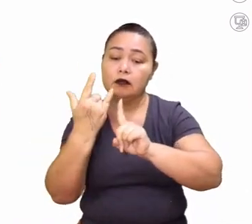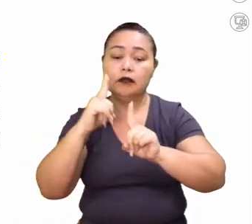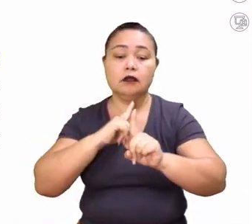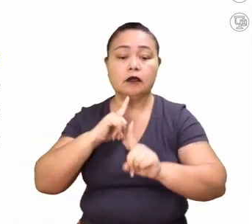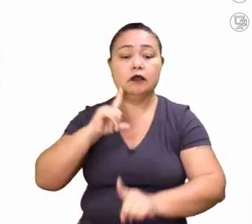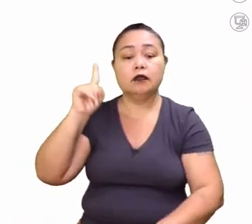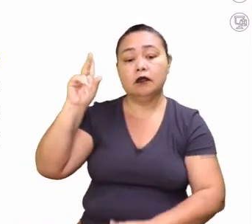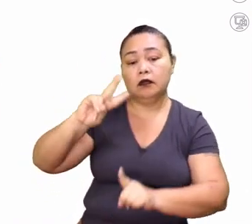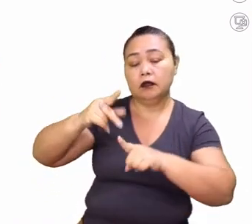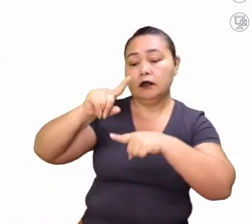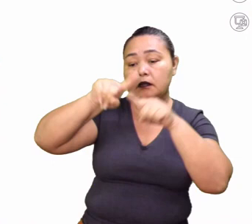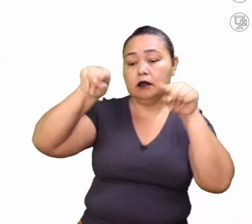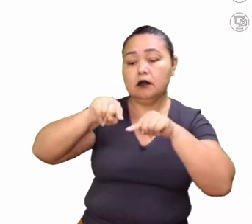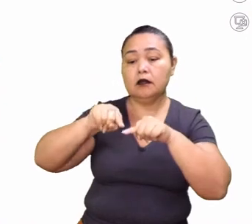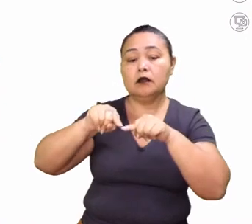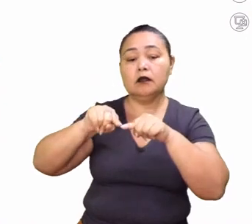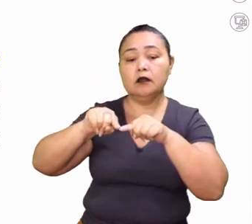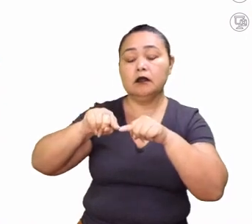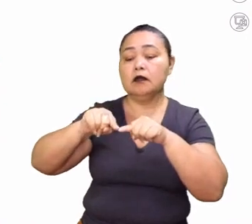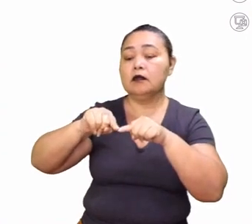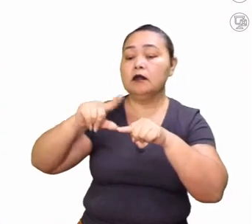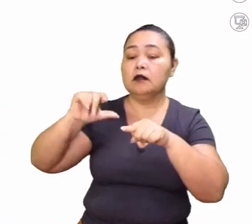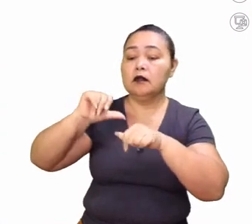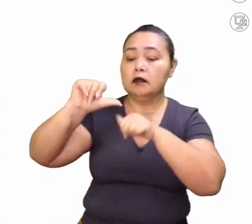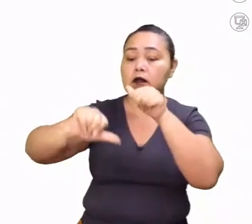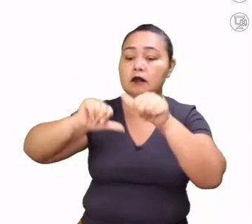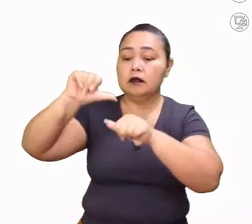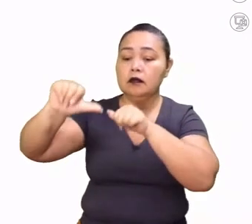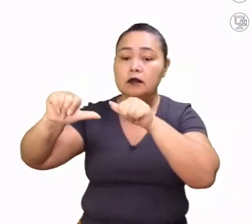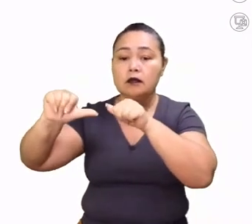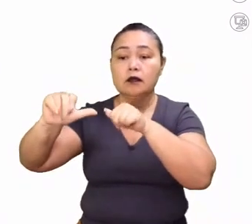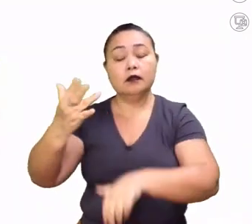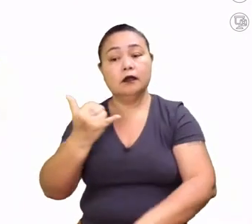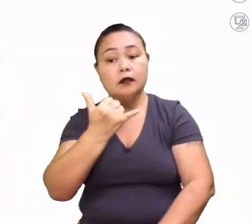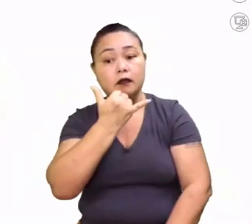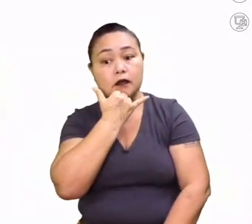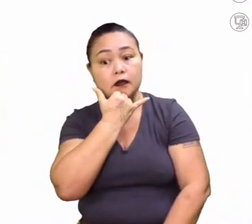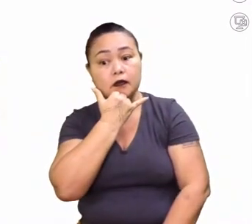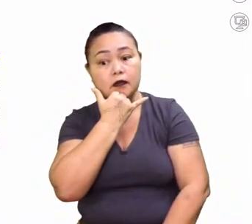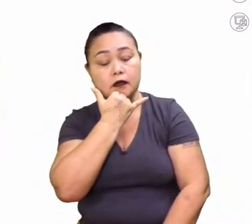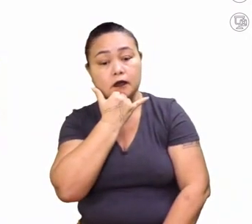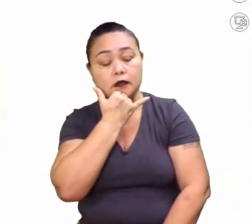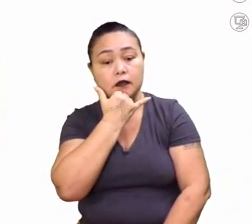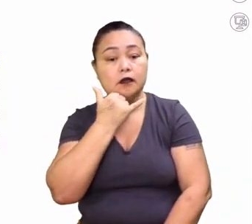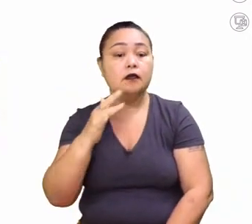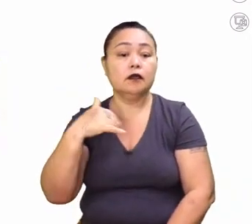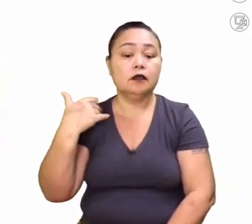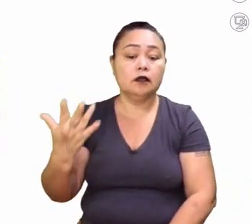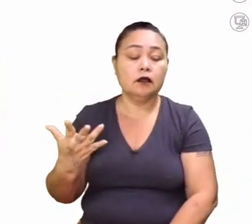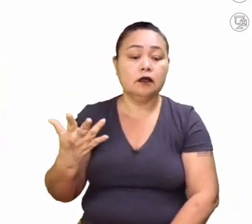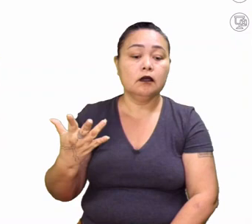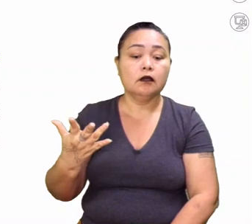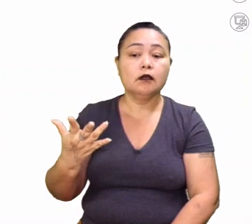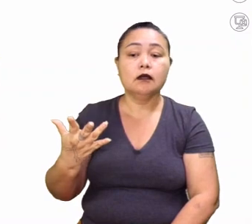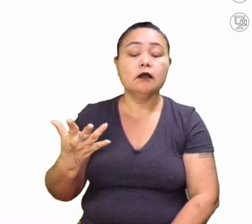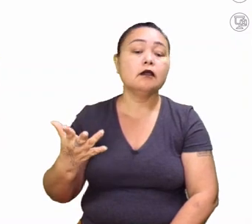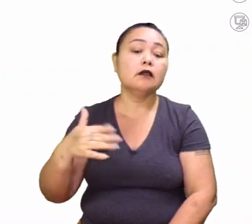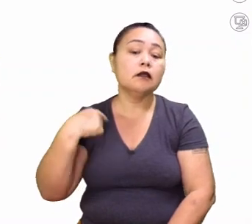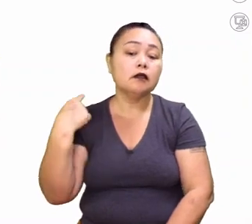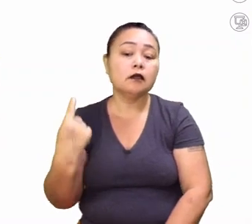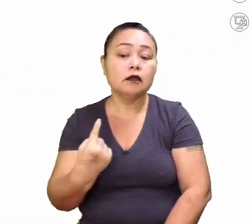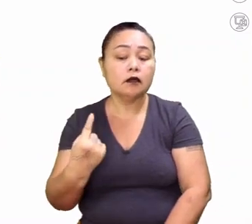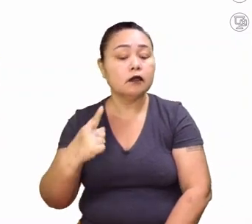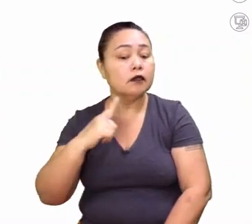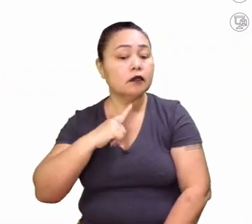dels é a variação que houve aí então a entopia Opa Então pessoal nós